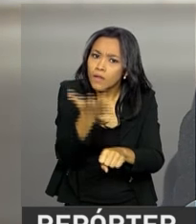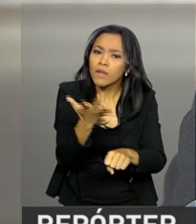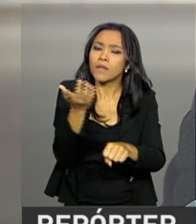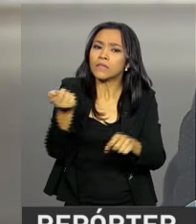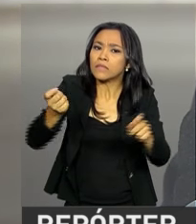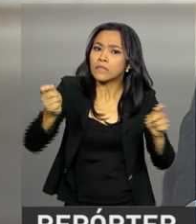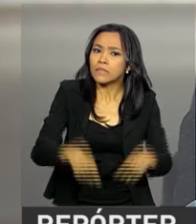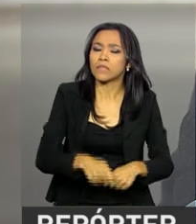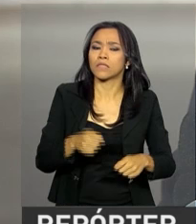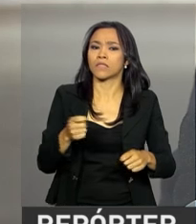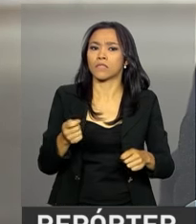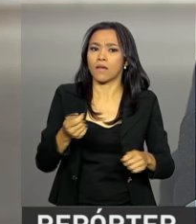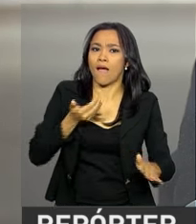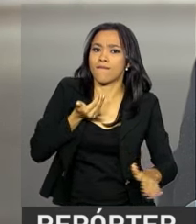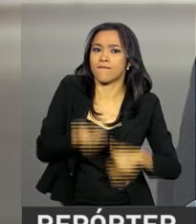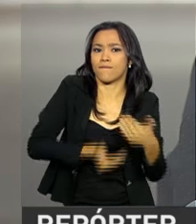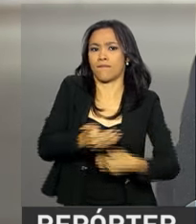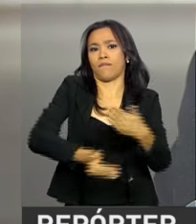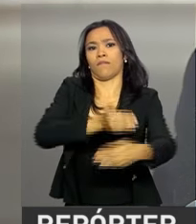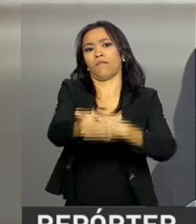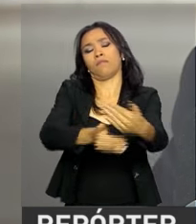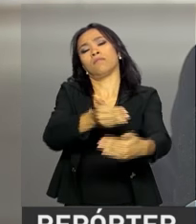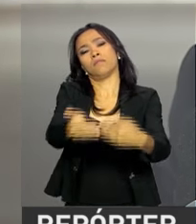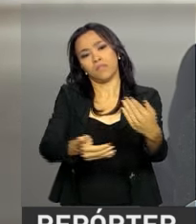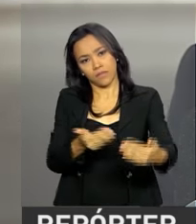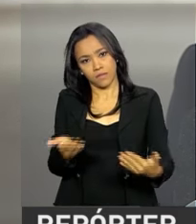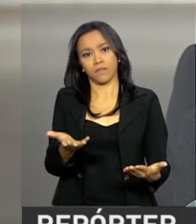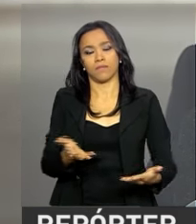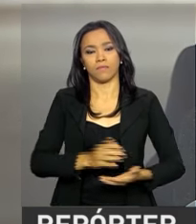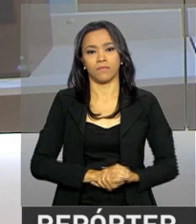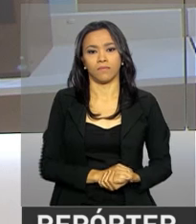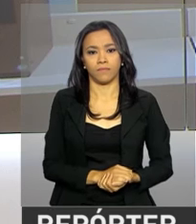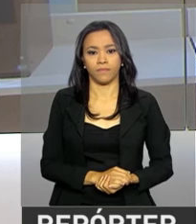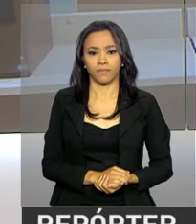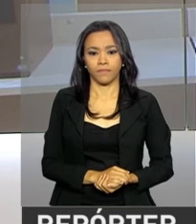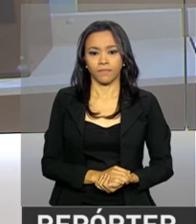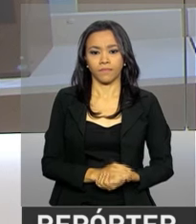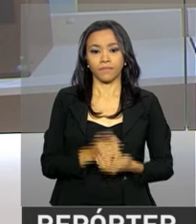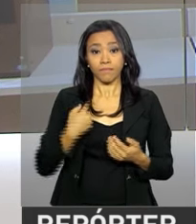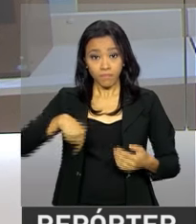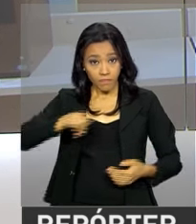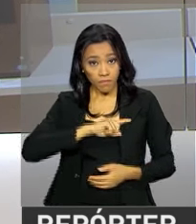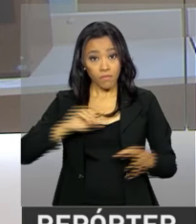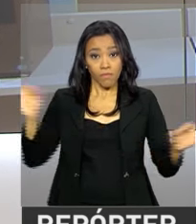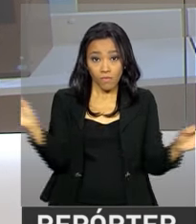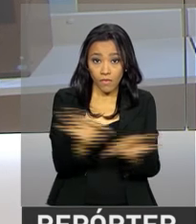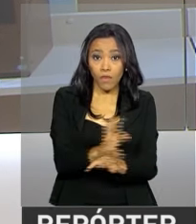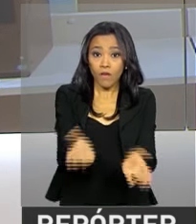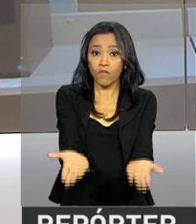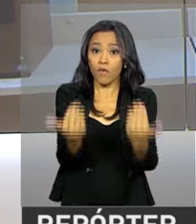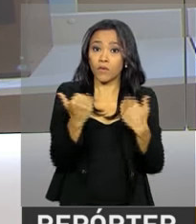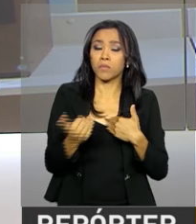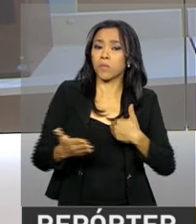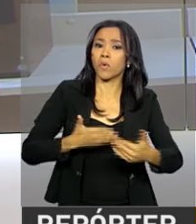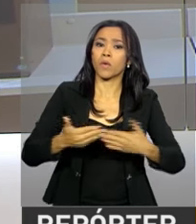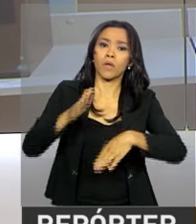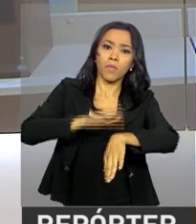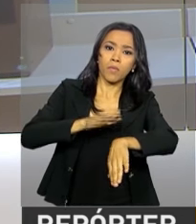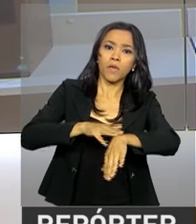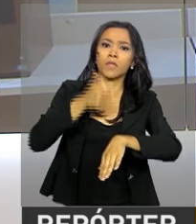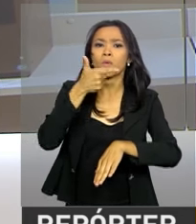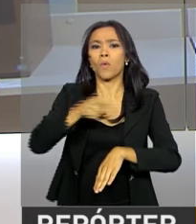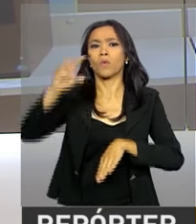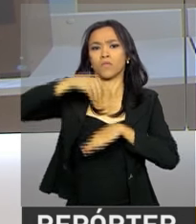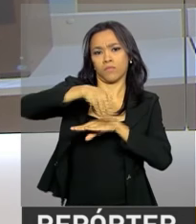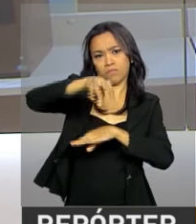seja possível avançar num domínio que se tem verificado tão difícil nos últimos tempos. Nós ficamos por aqui, voltamos a qualquer momento com informações